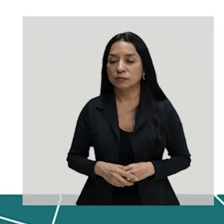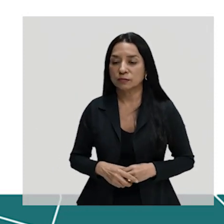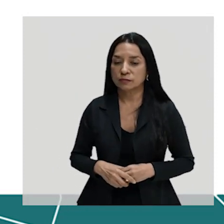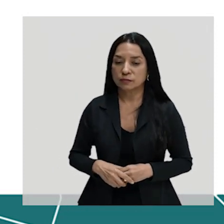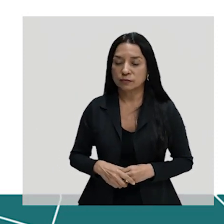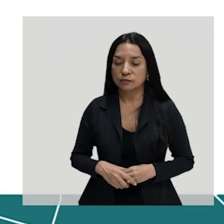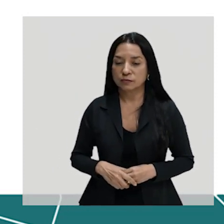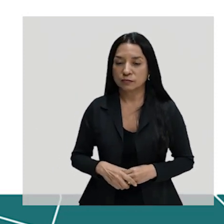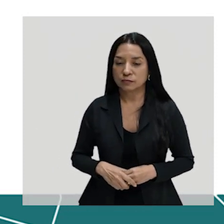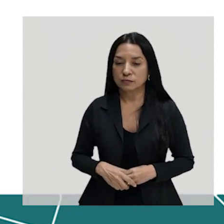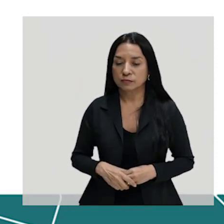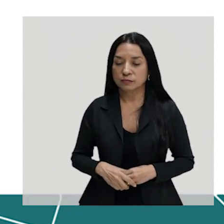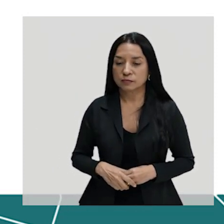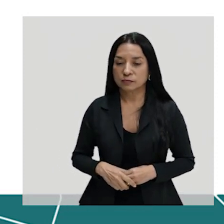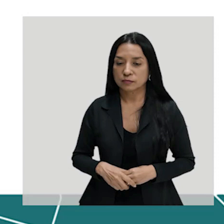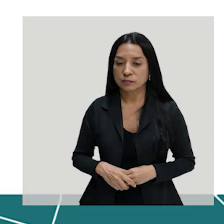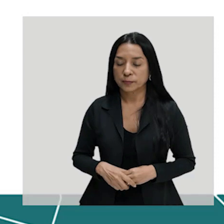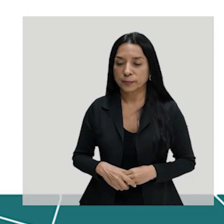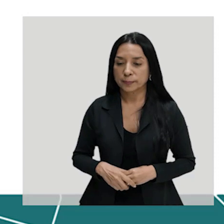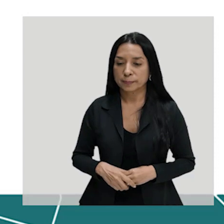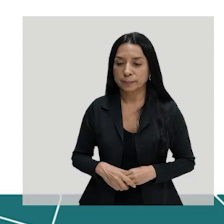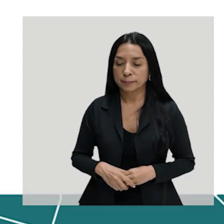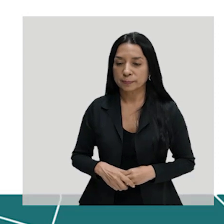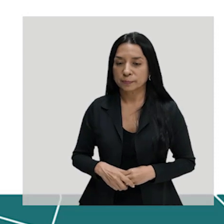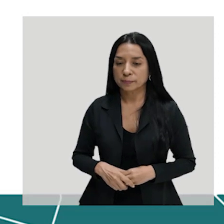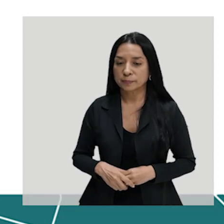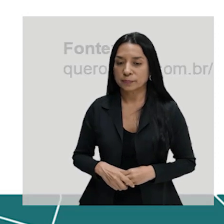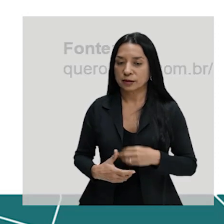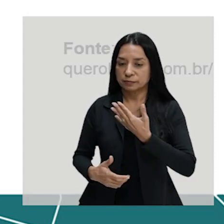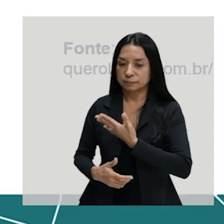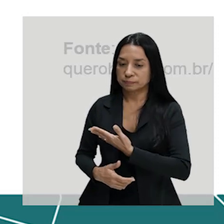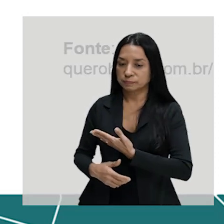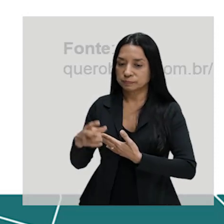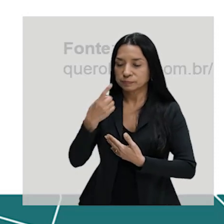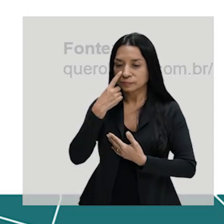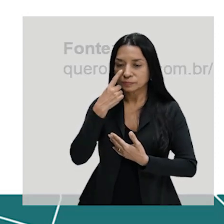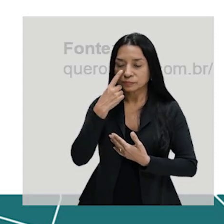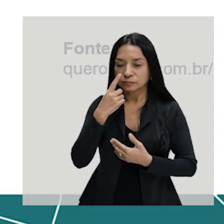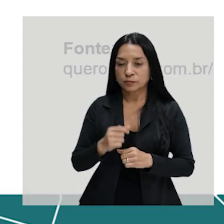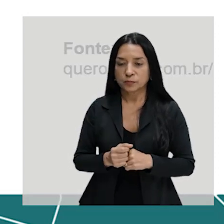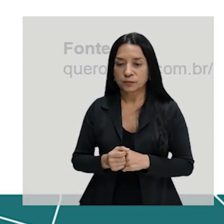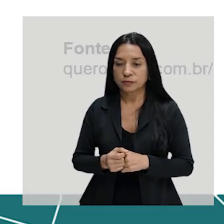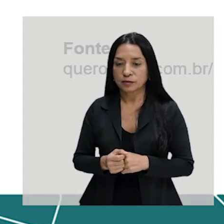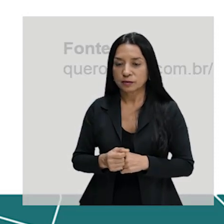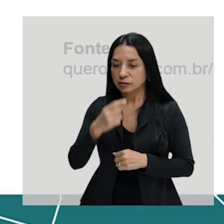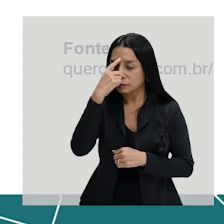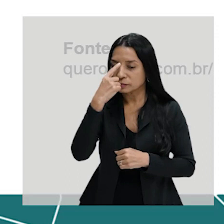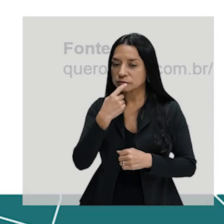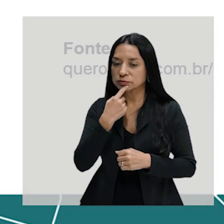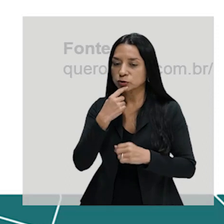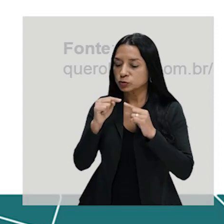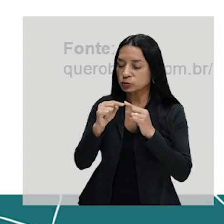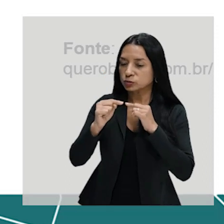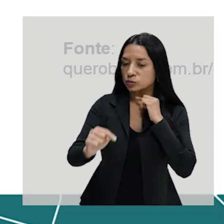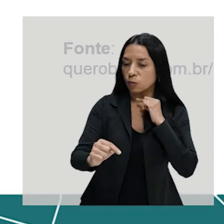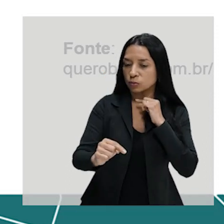os vermes das carnes em putrefação eram originados espontaneamente então para e contra